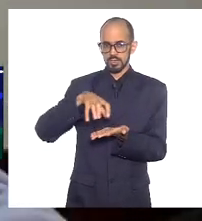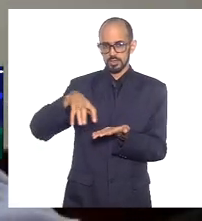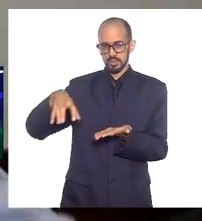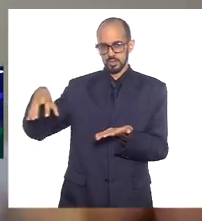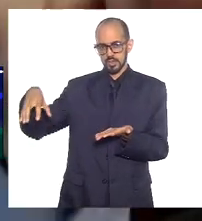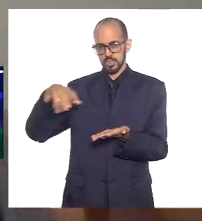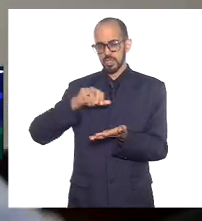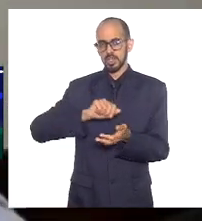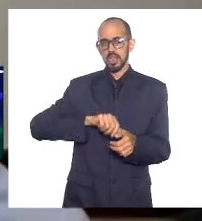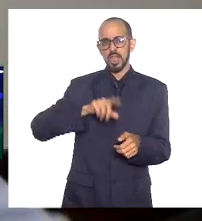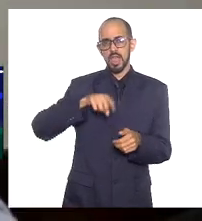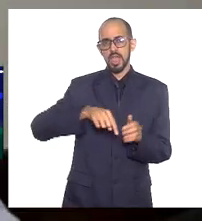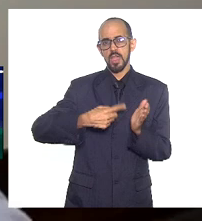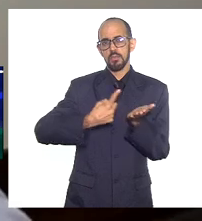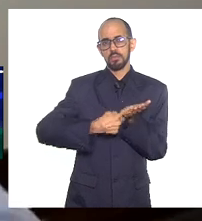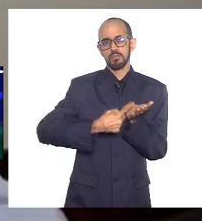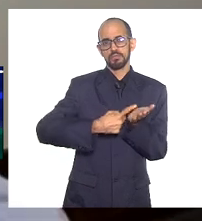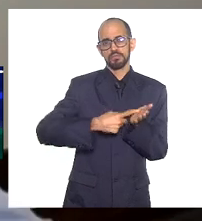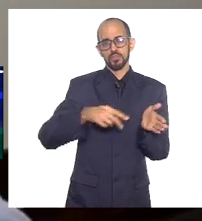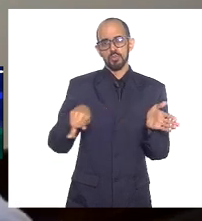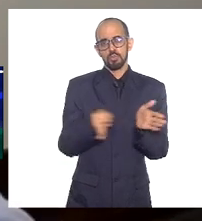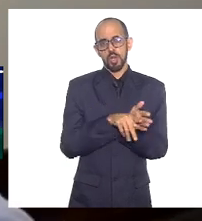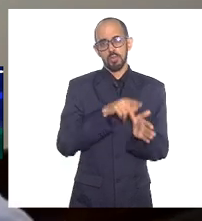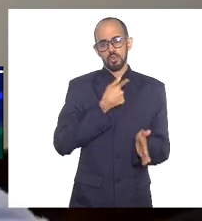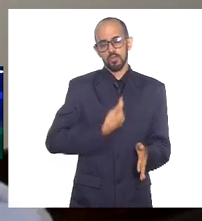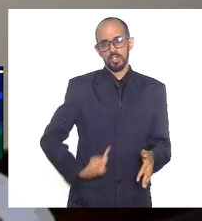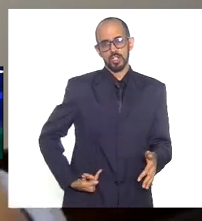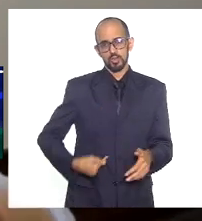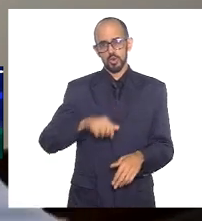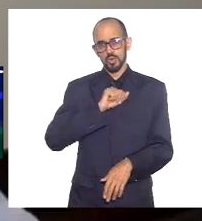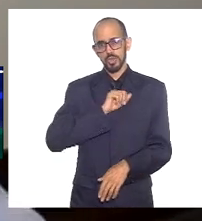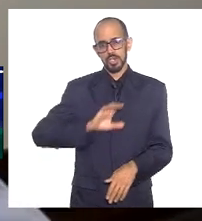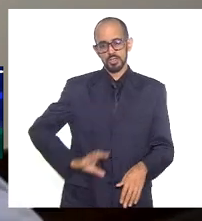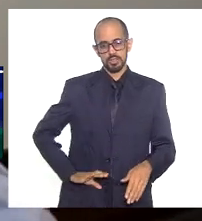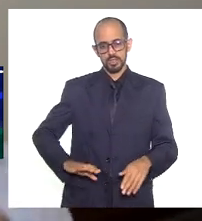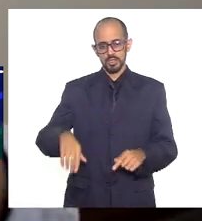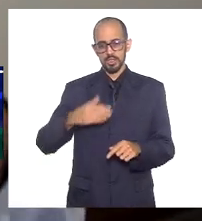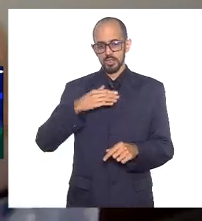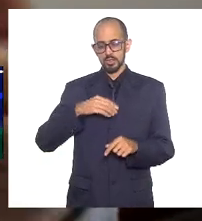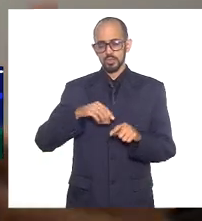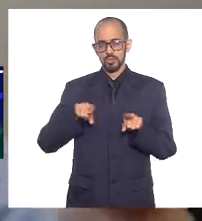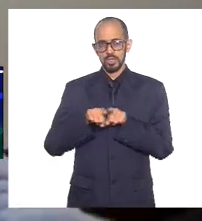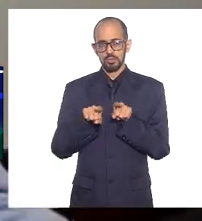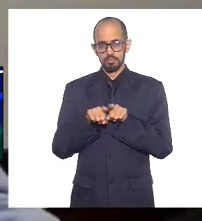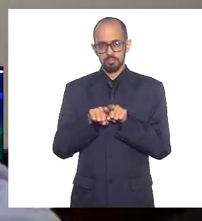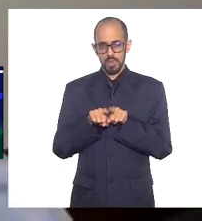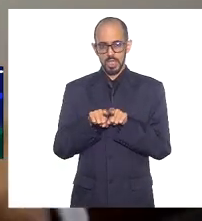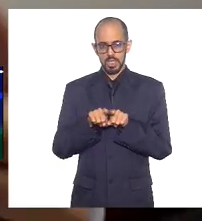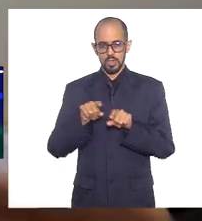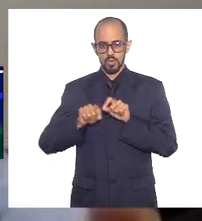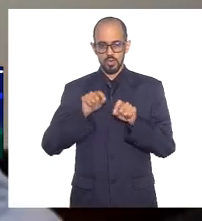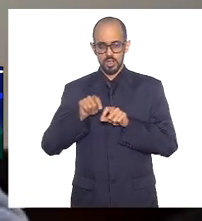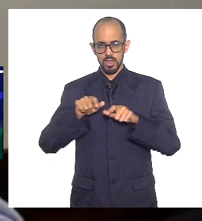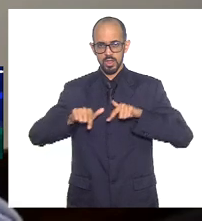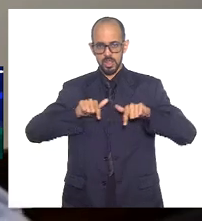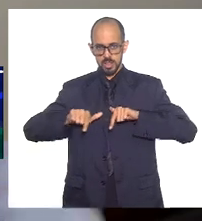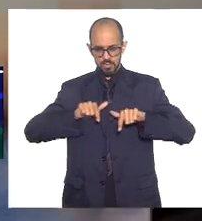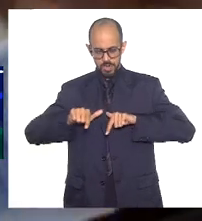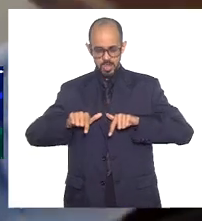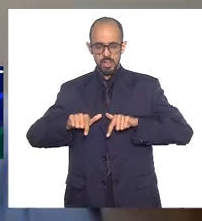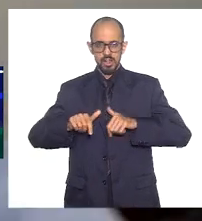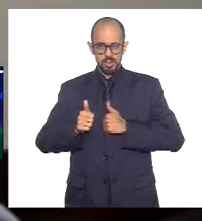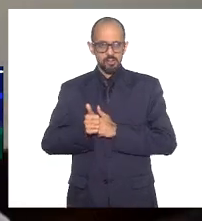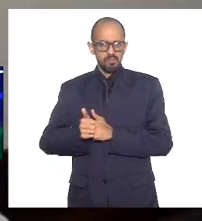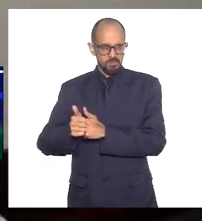uma agenda do FOSPERG com o próprio governador e o presidente André Ciliano a nosso pedido está está trabalhando nesse sentido